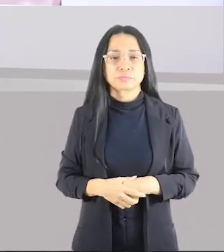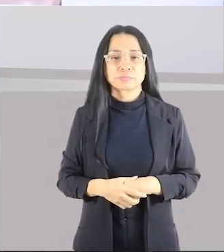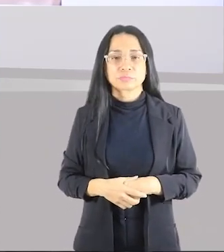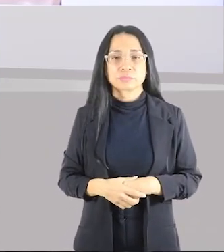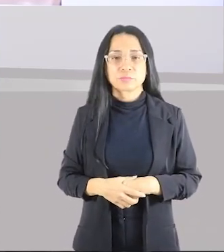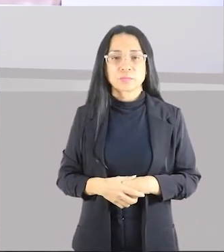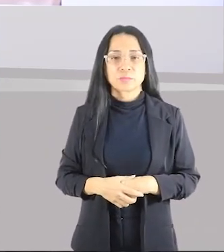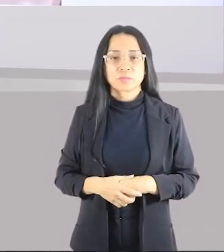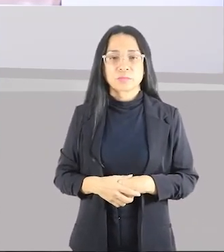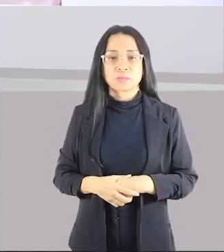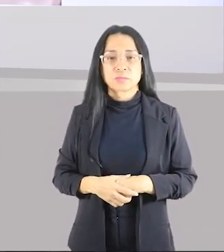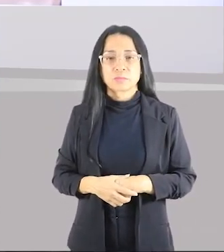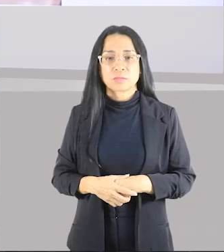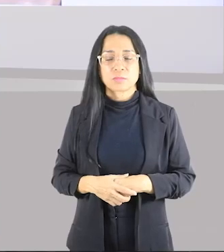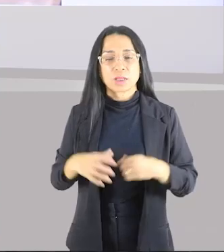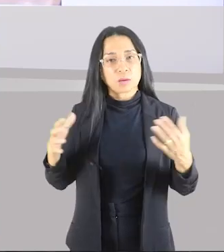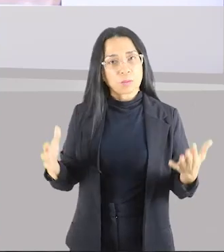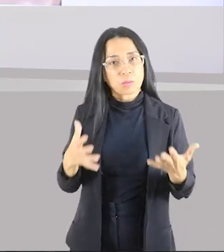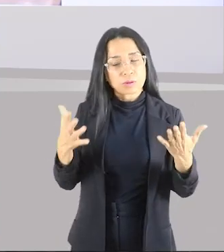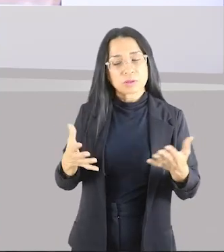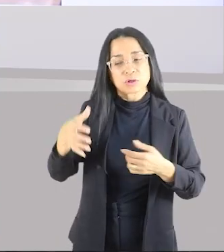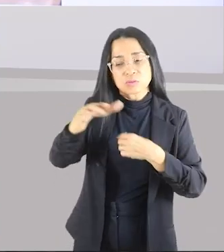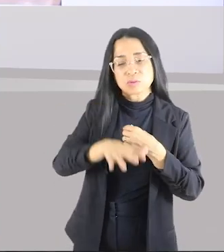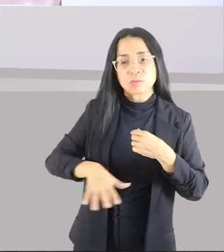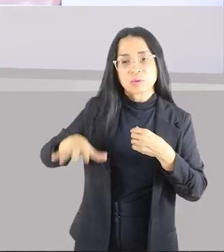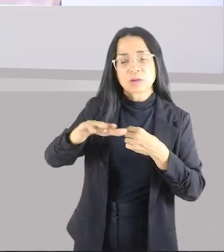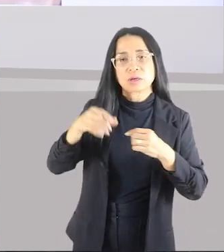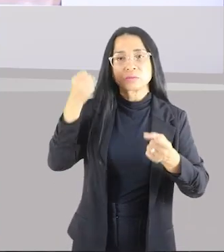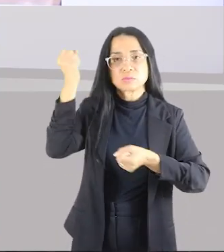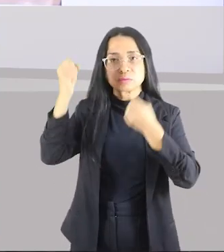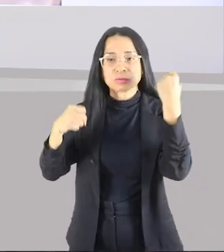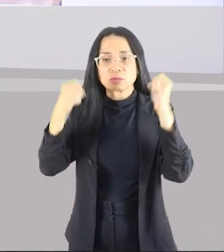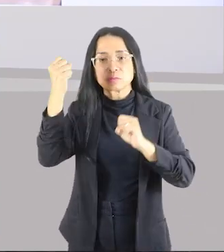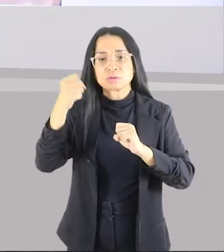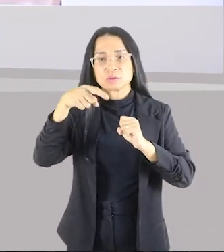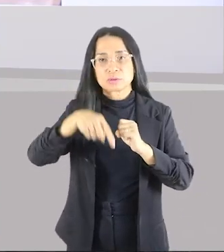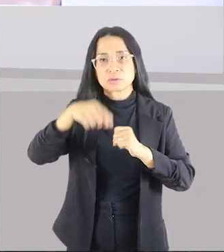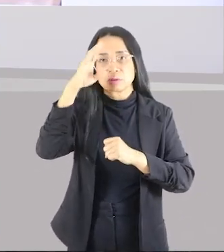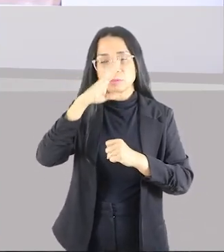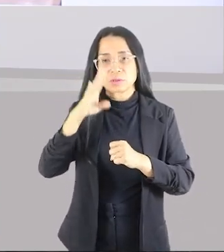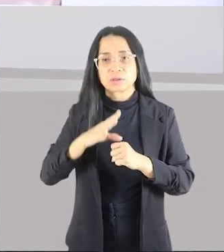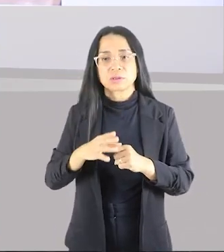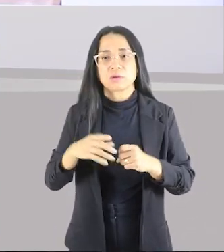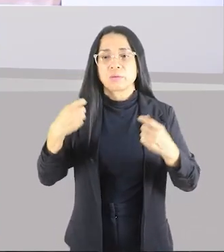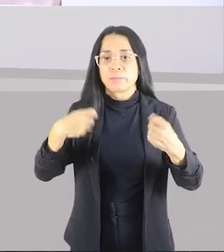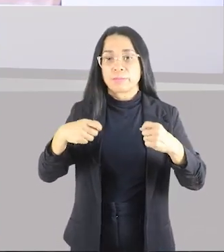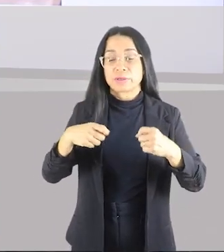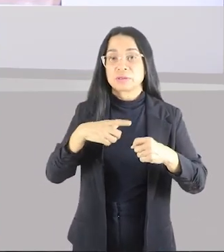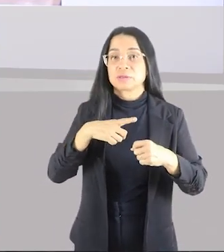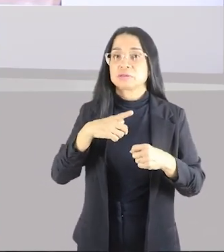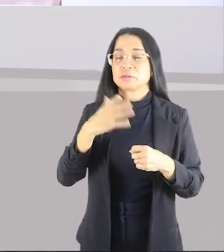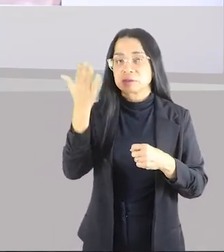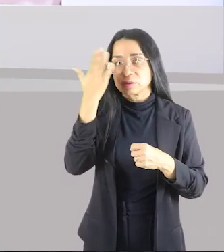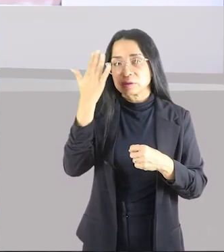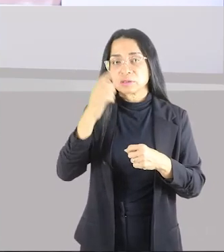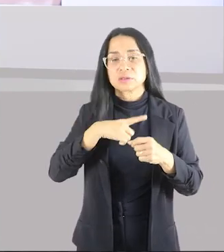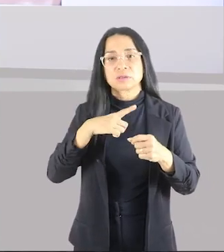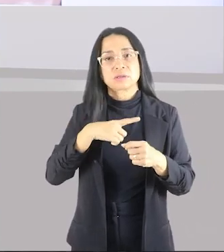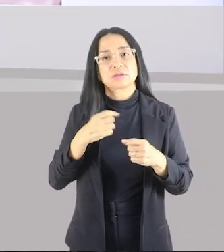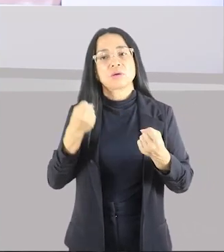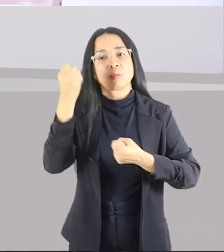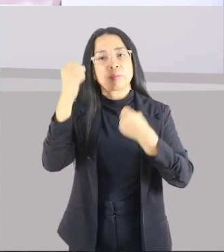ao mercado de indústrias no Brasil. A gente também precisa entender que existe uma indústria